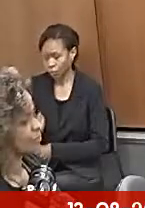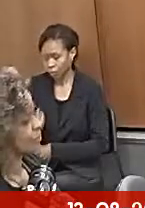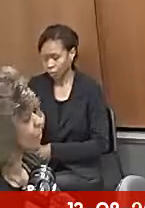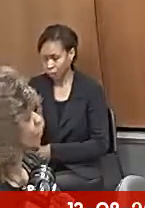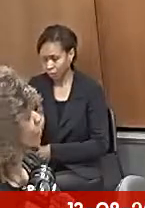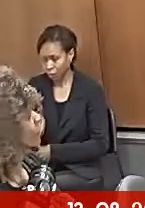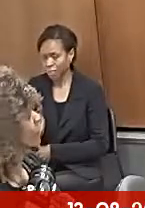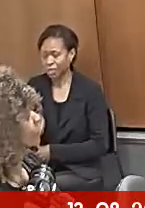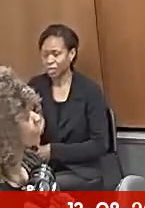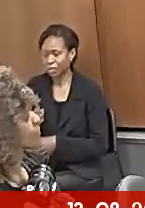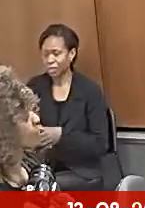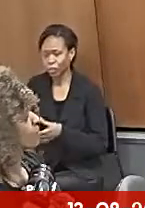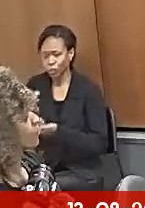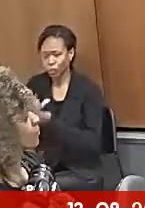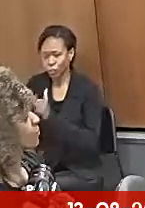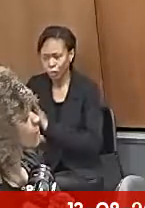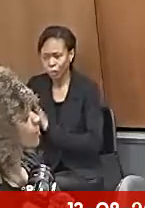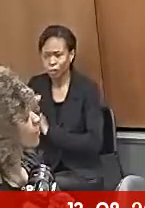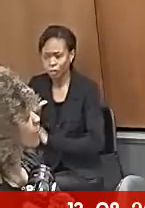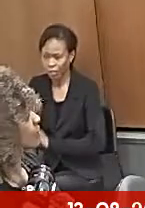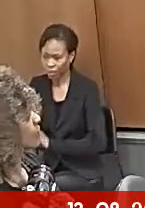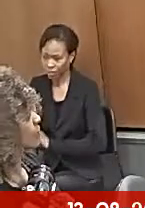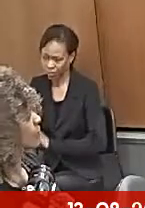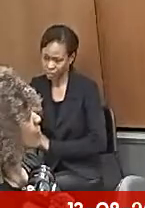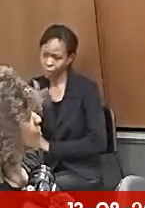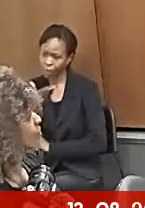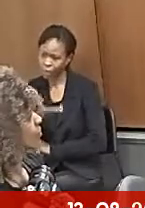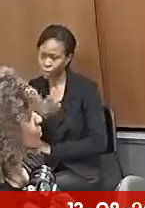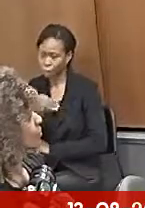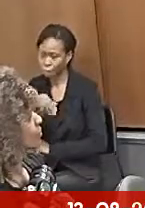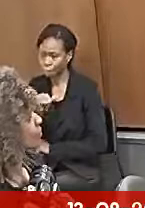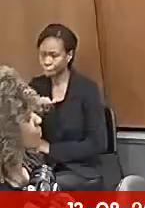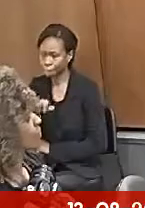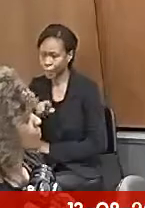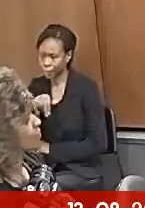neném com tudo bem uma salva de palmas para bacon